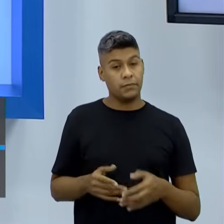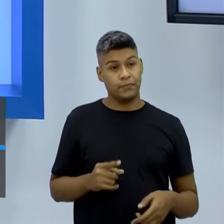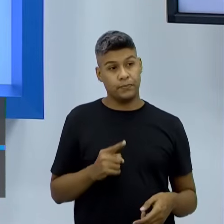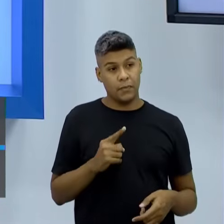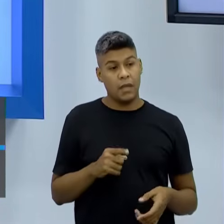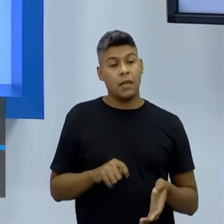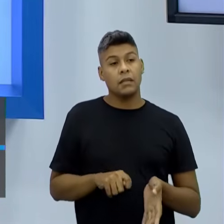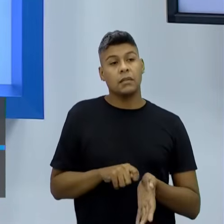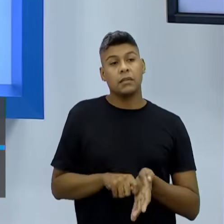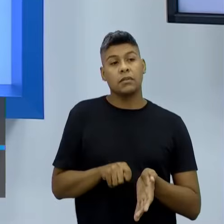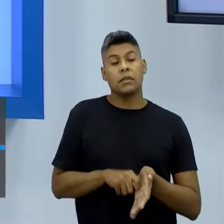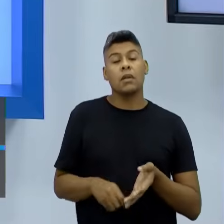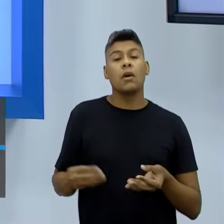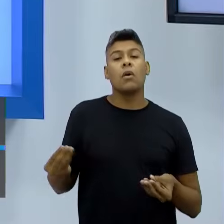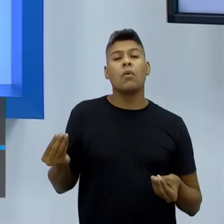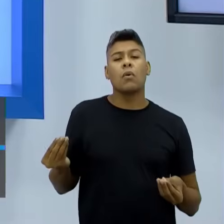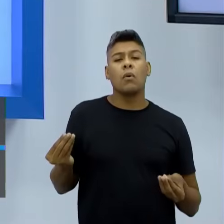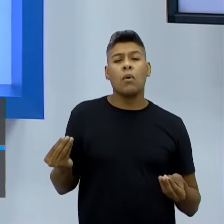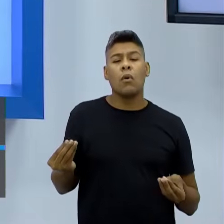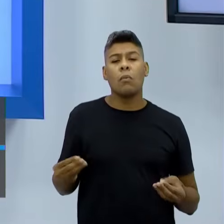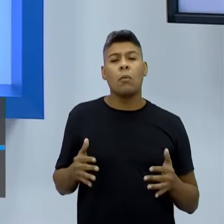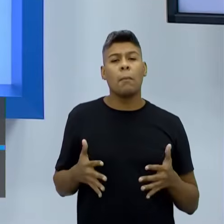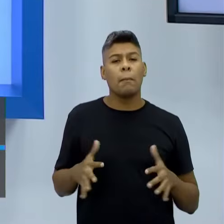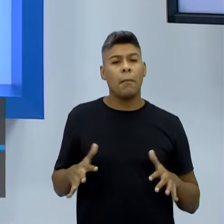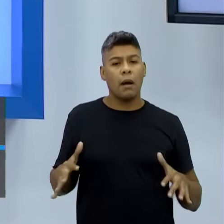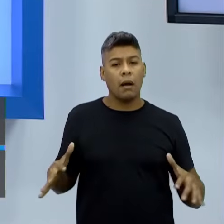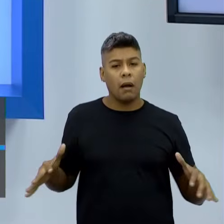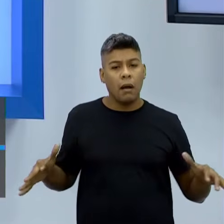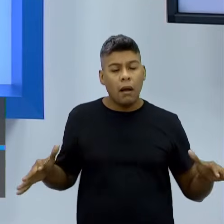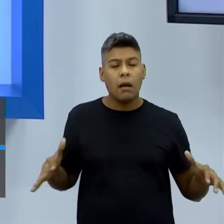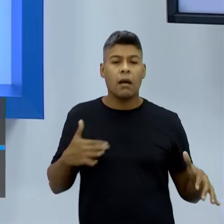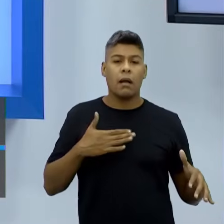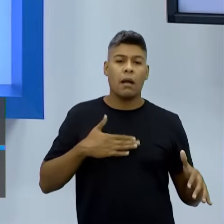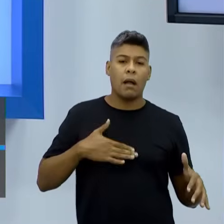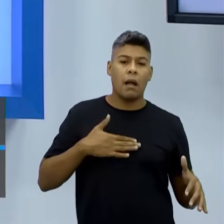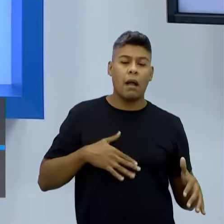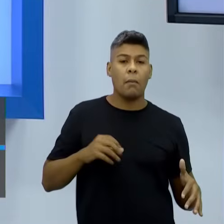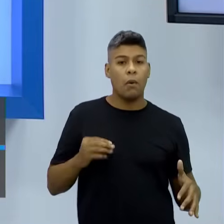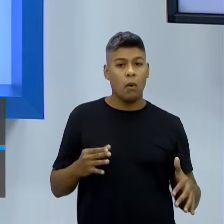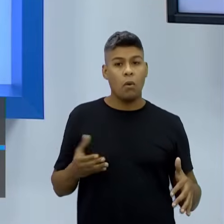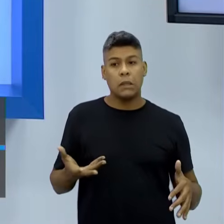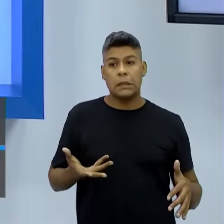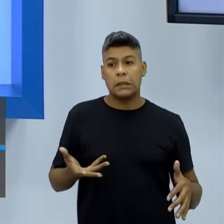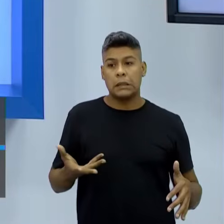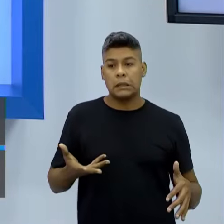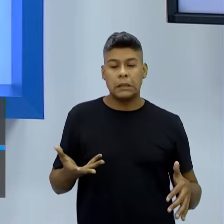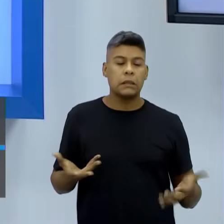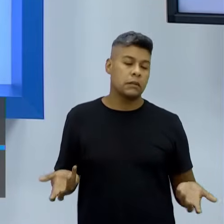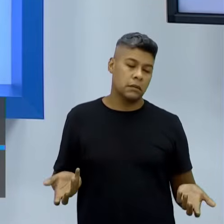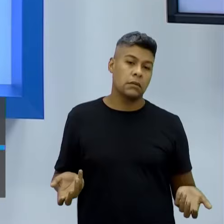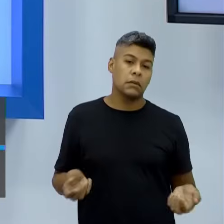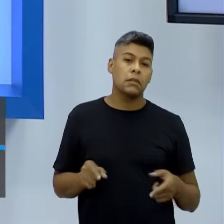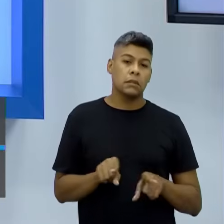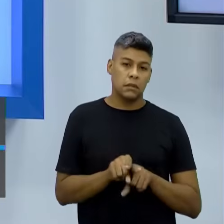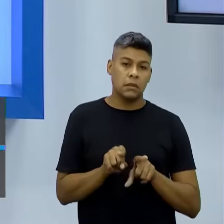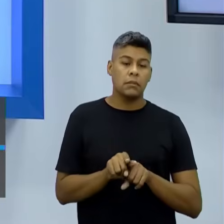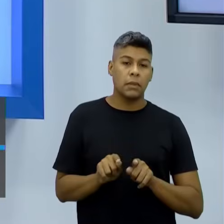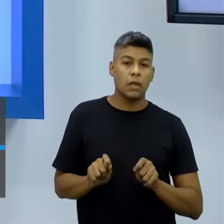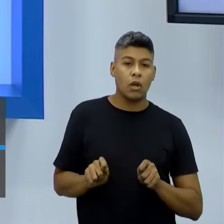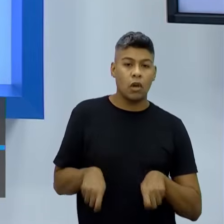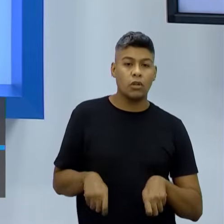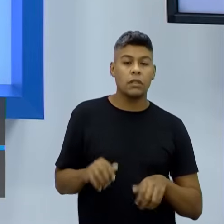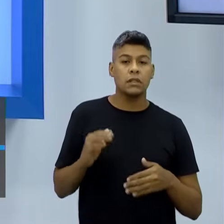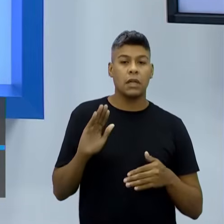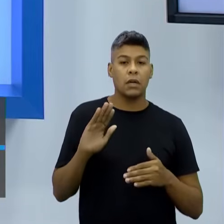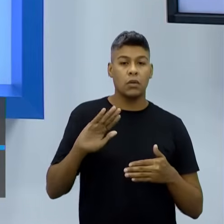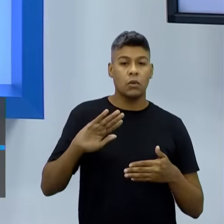exemplo, anotavam como que estava o mar, né, se o mar estava calmo, se o mar estava agitado, anotava, por exemplo, as condições